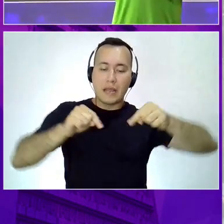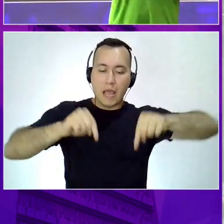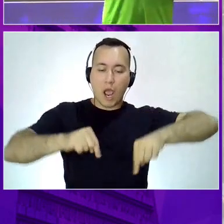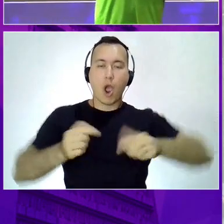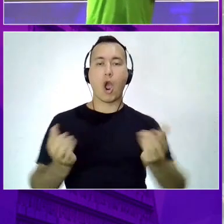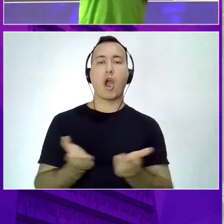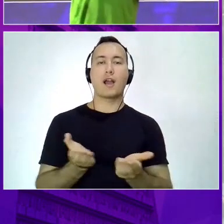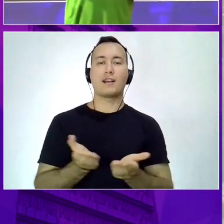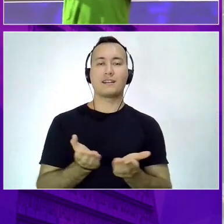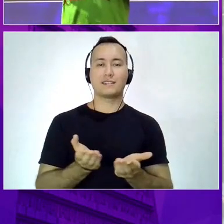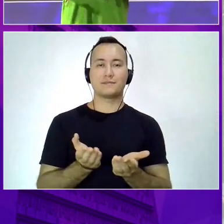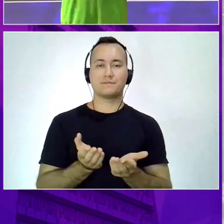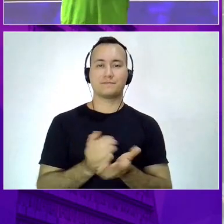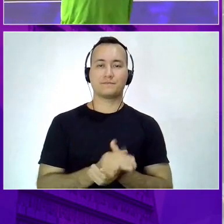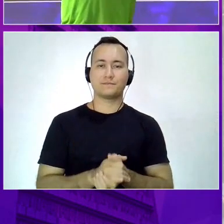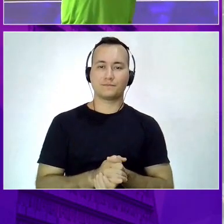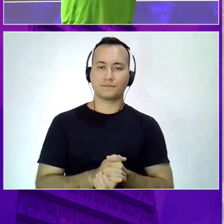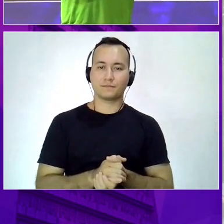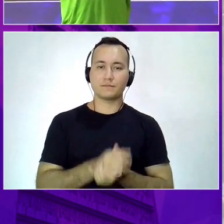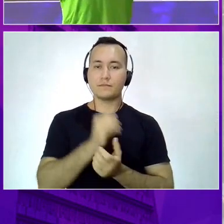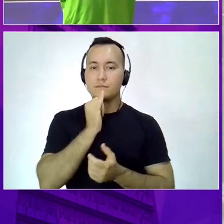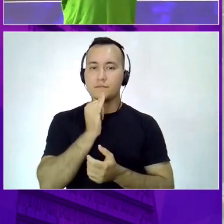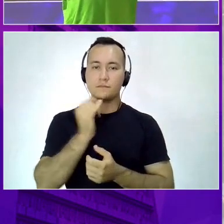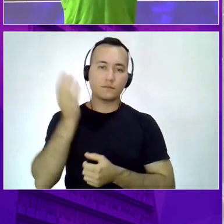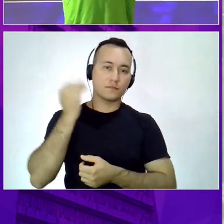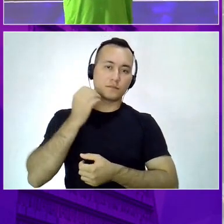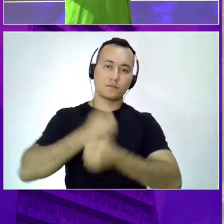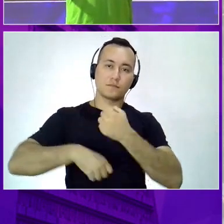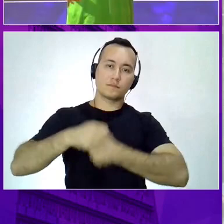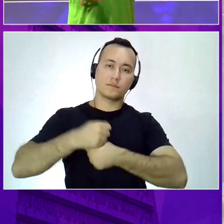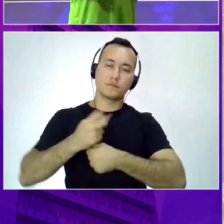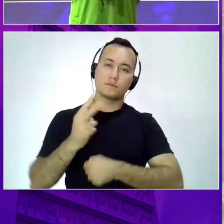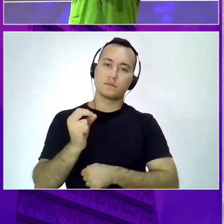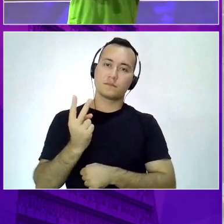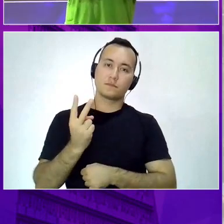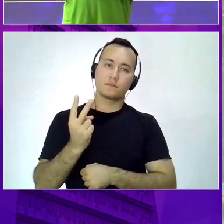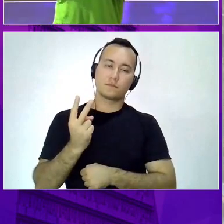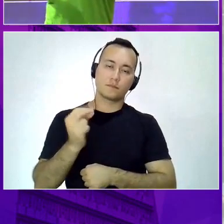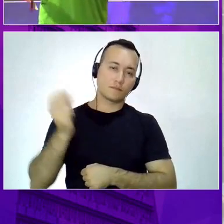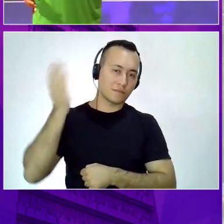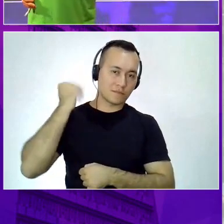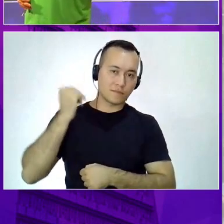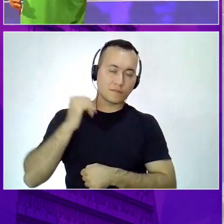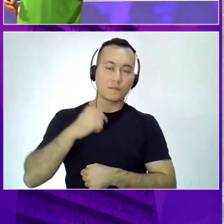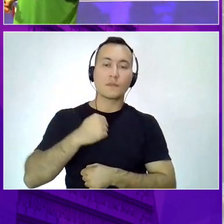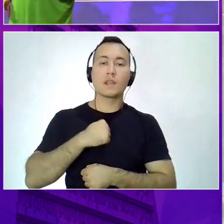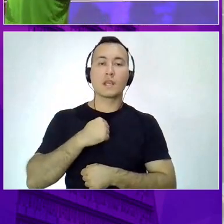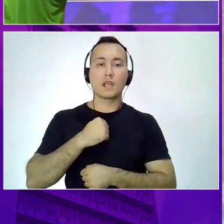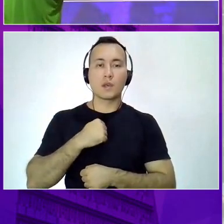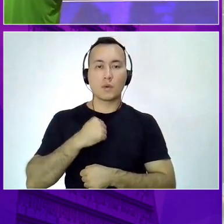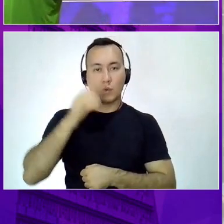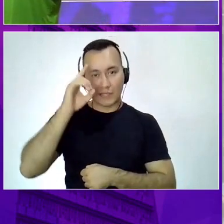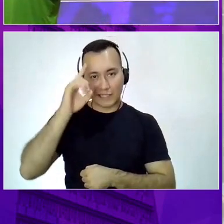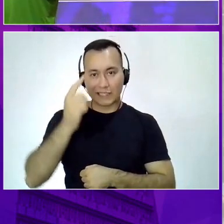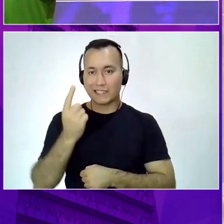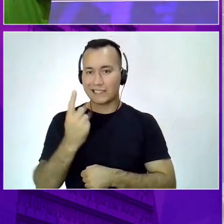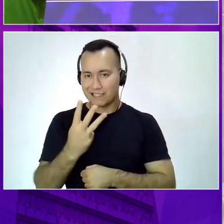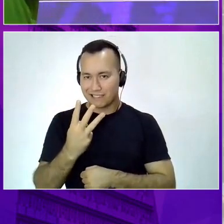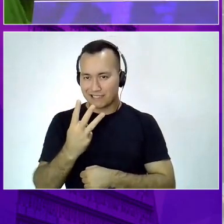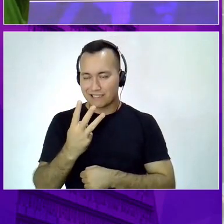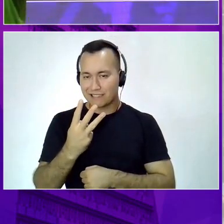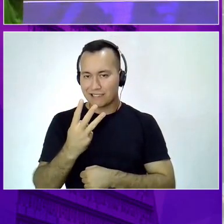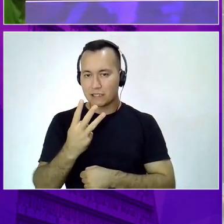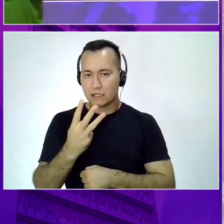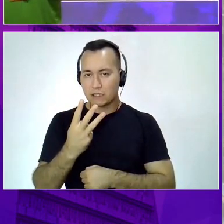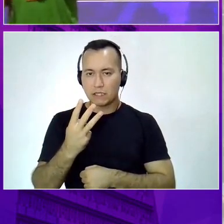depois de 2020, crises, 13 dias burnout, 13 dias sem dormir. Aí eu falei, não, chega, alguma